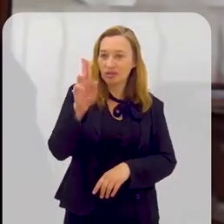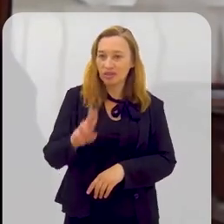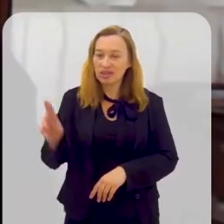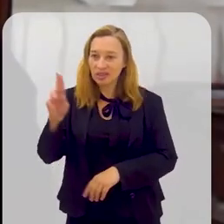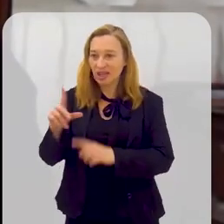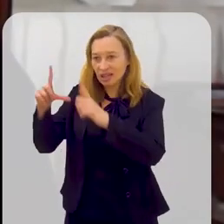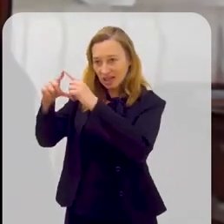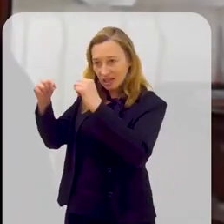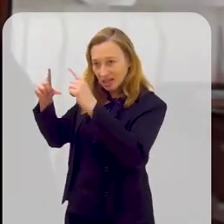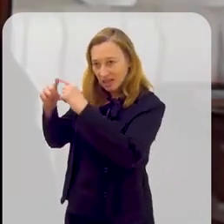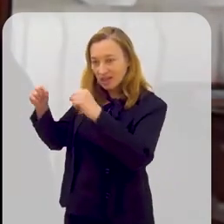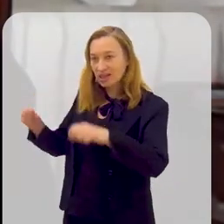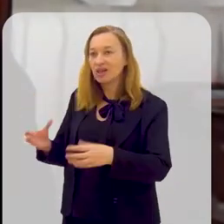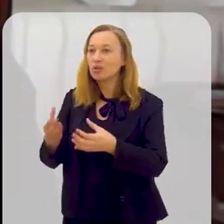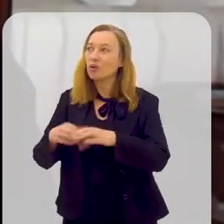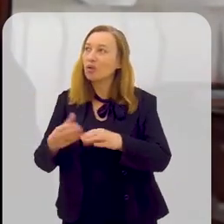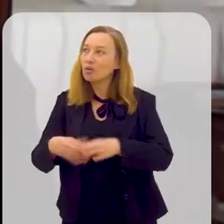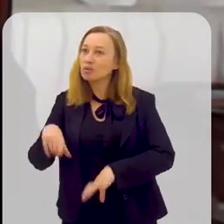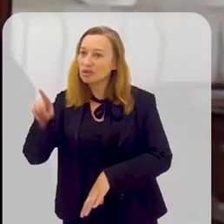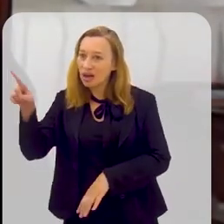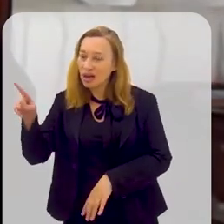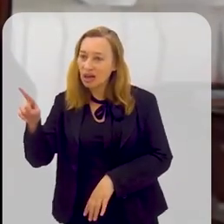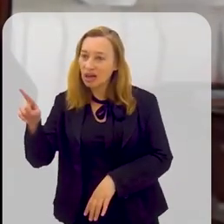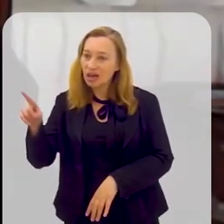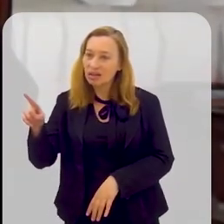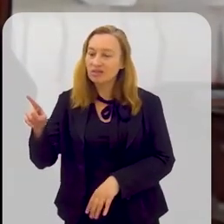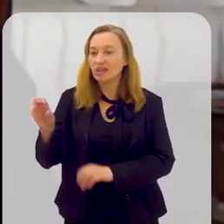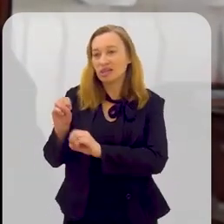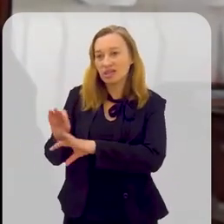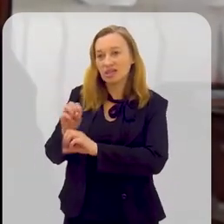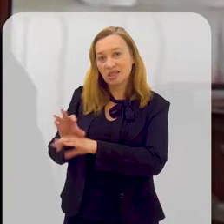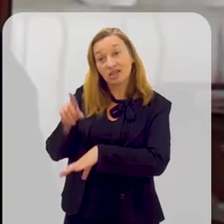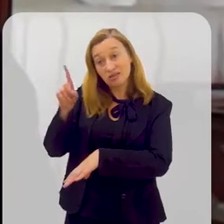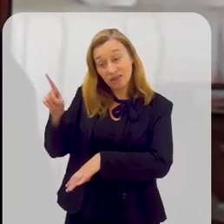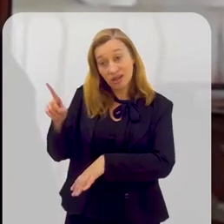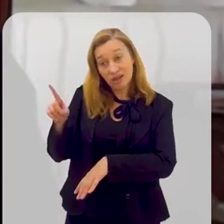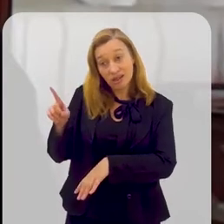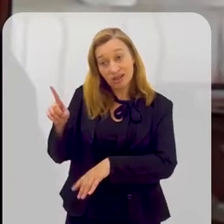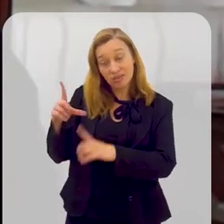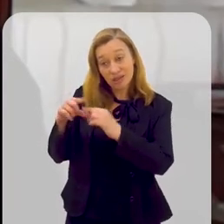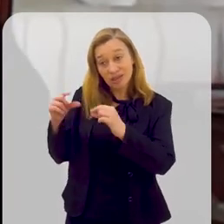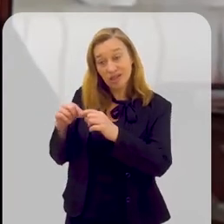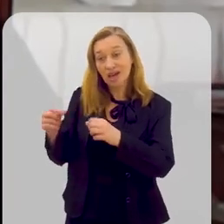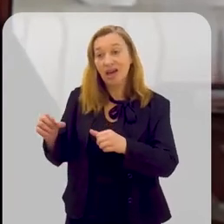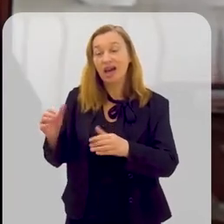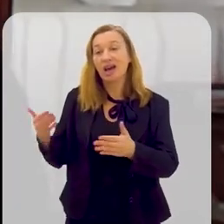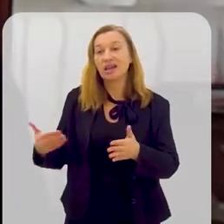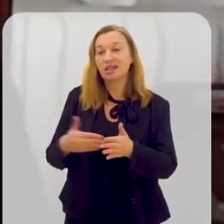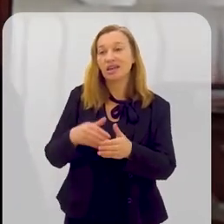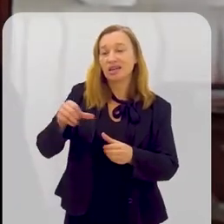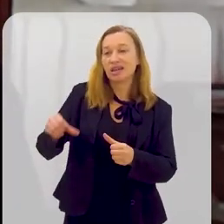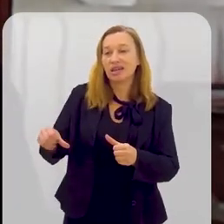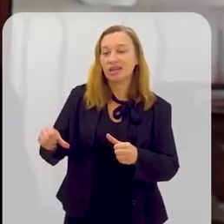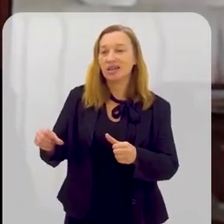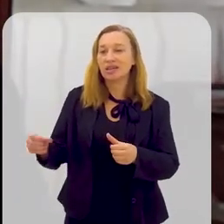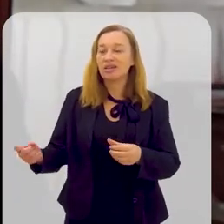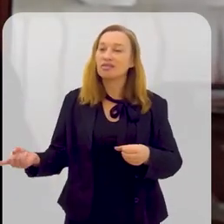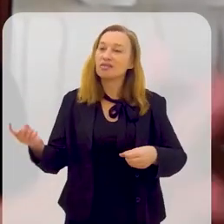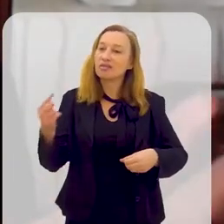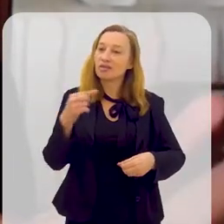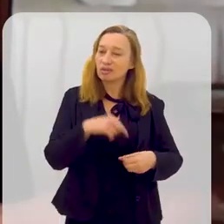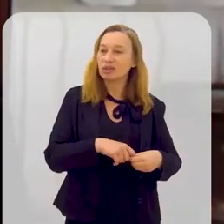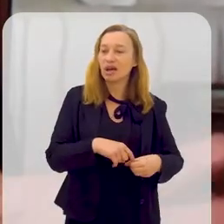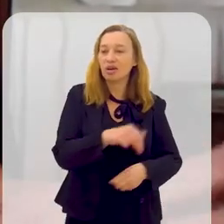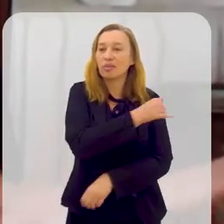doutorado na Universidade de Brasília fiz concurso lá e fiquei dando aulas na Universidade de Brasília até ser transferida para